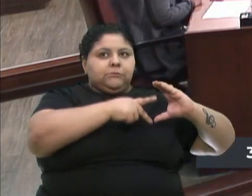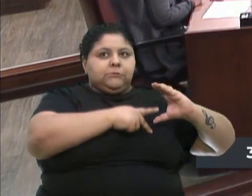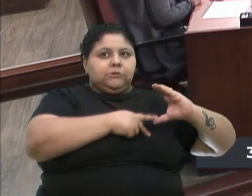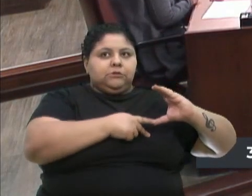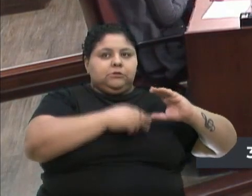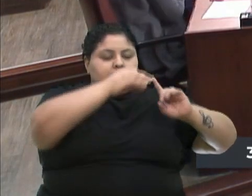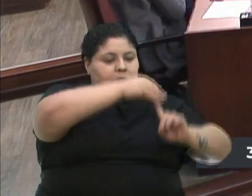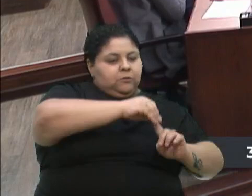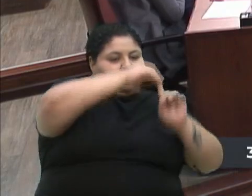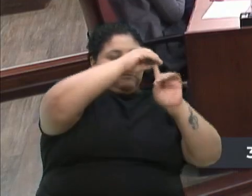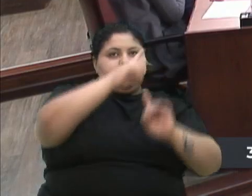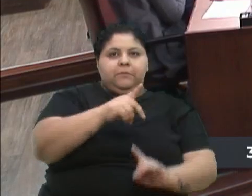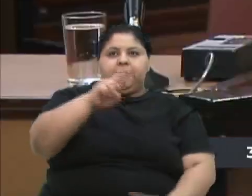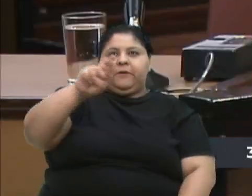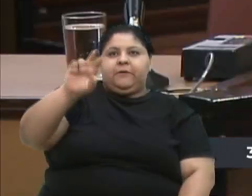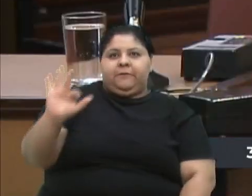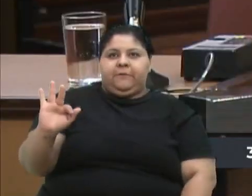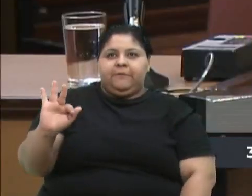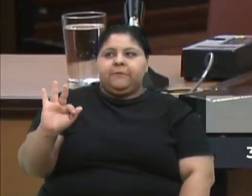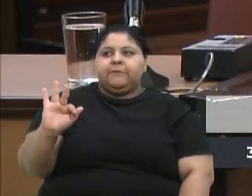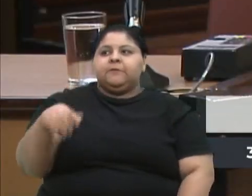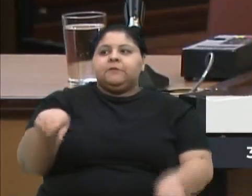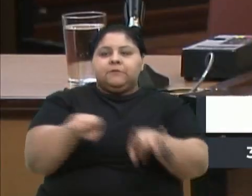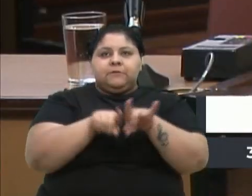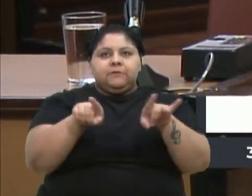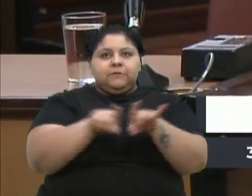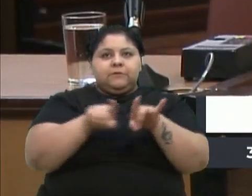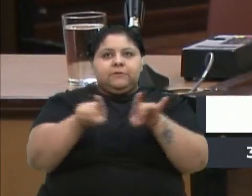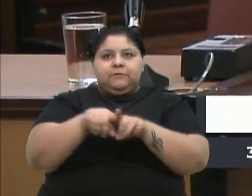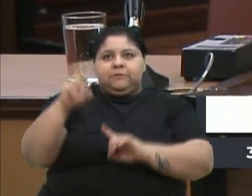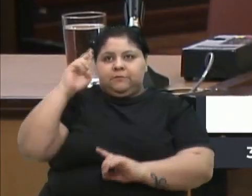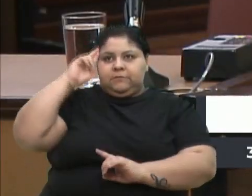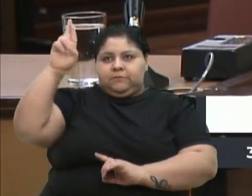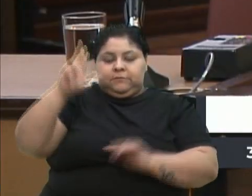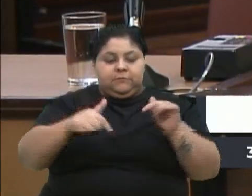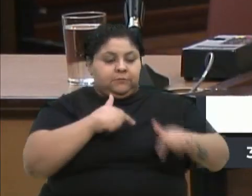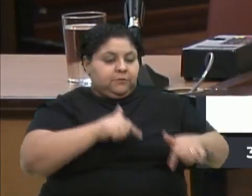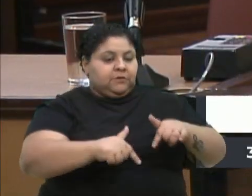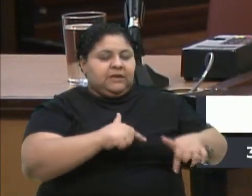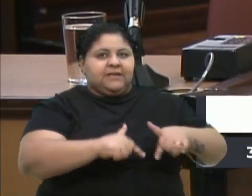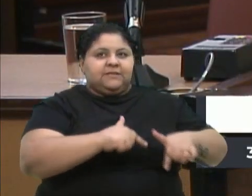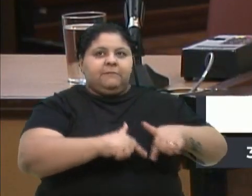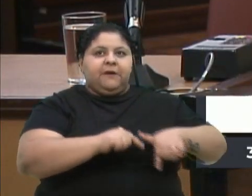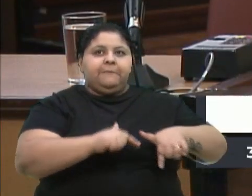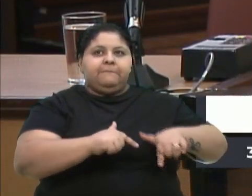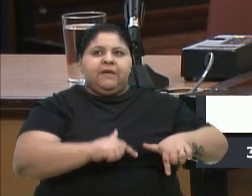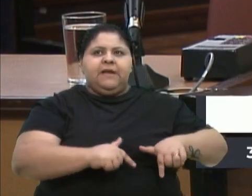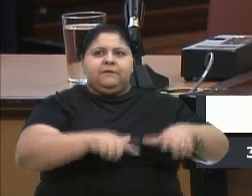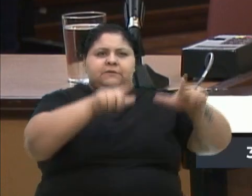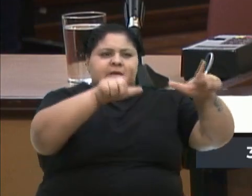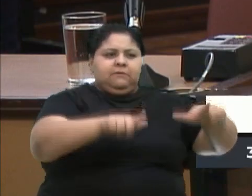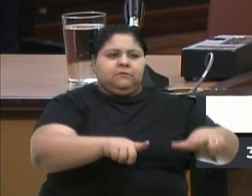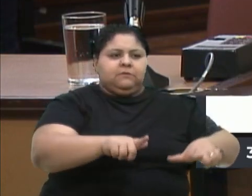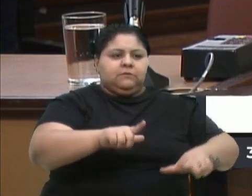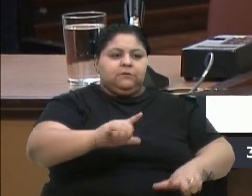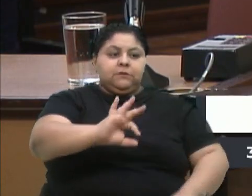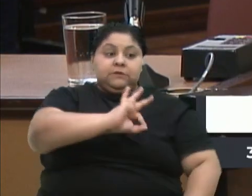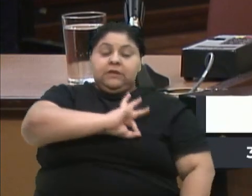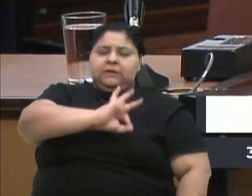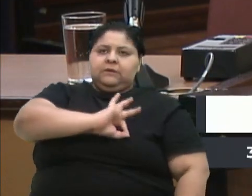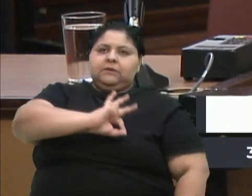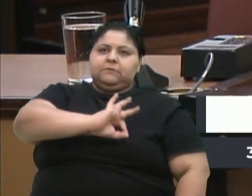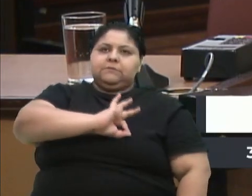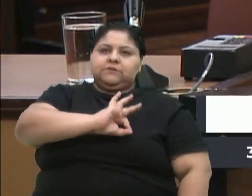conforme o texto da moção. Recebemos também o chefe operacional da Delegacia de Caxias do Sul, o senhor